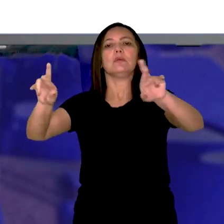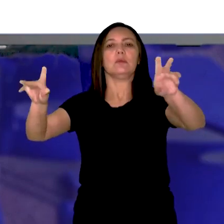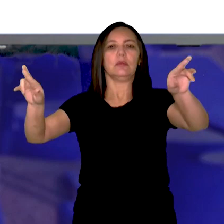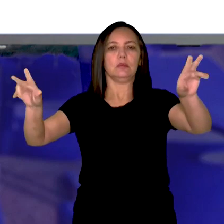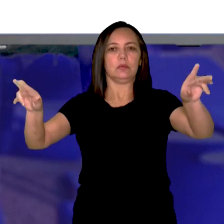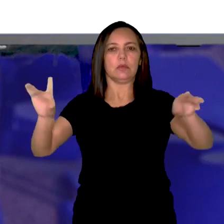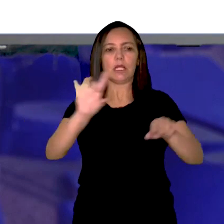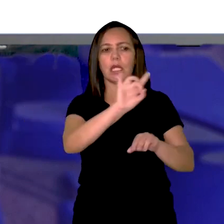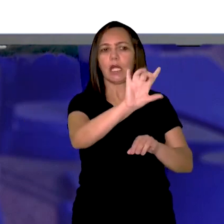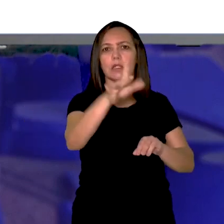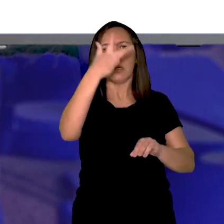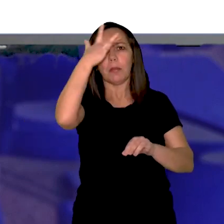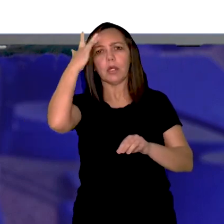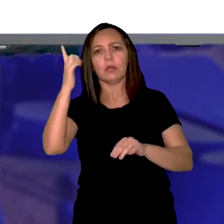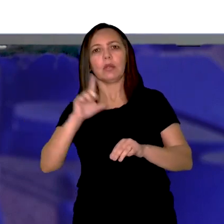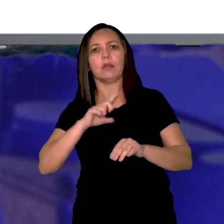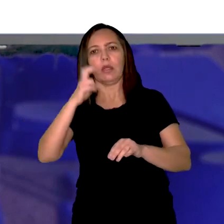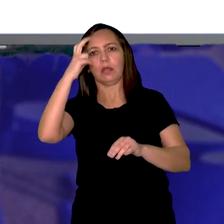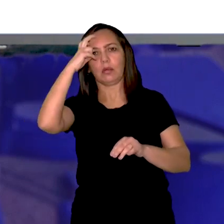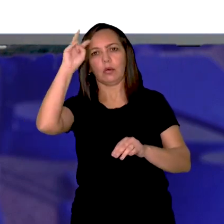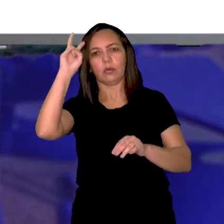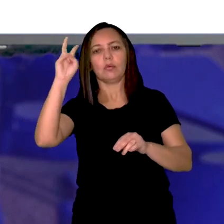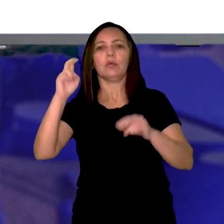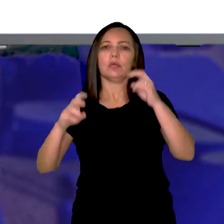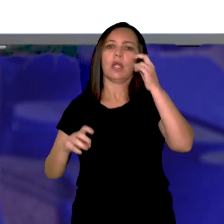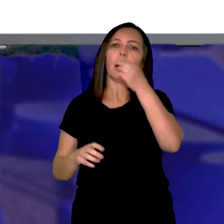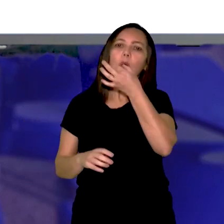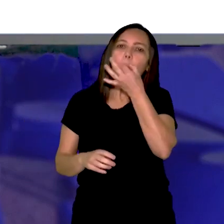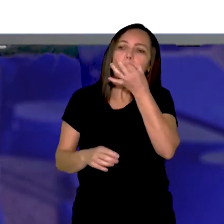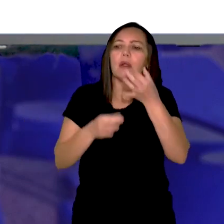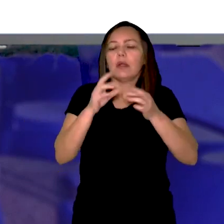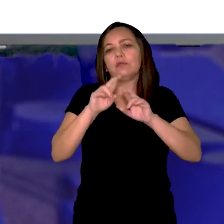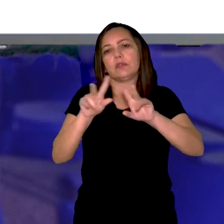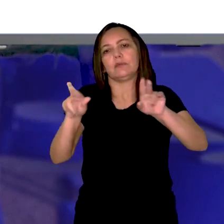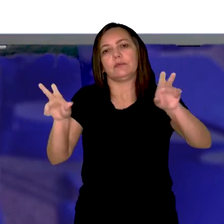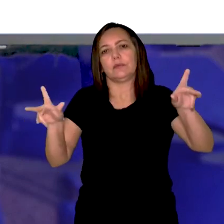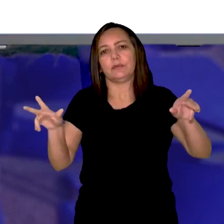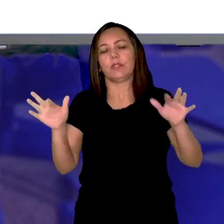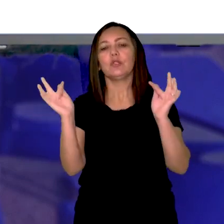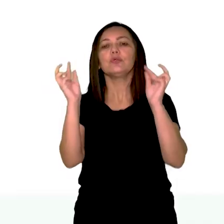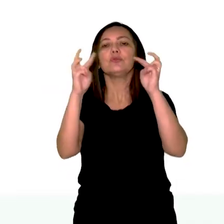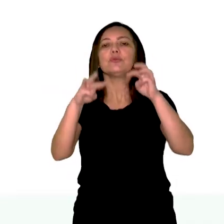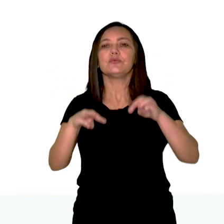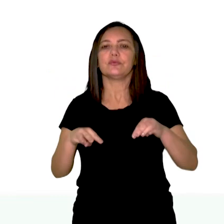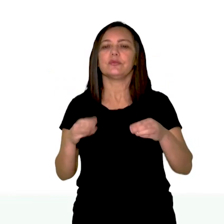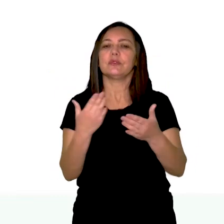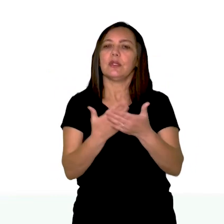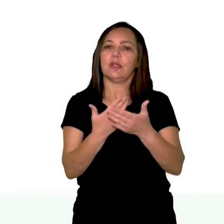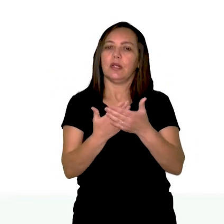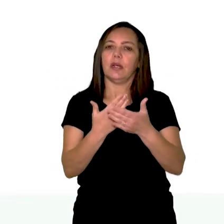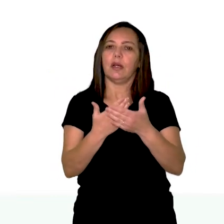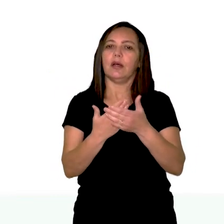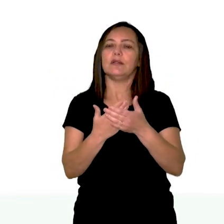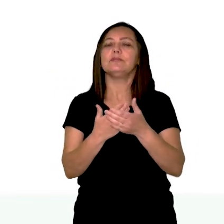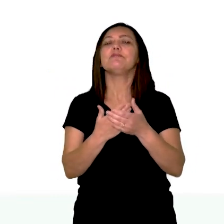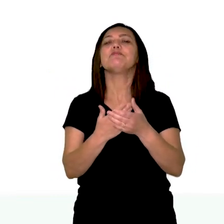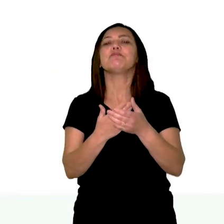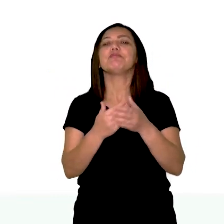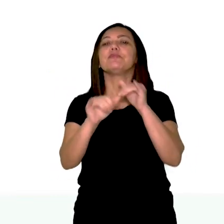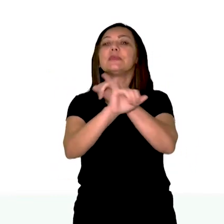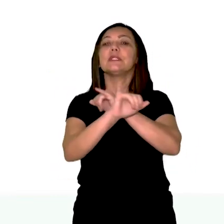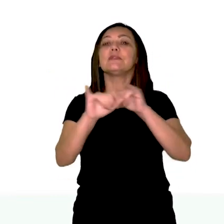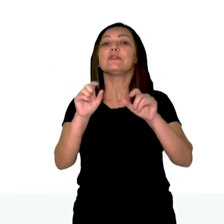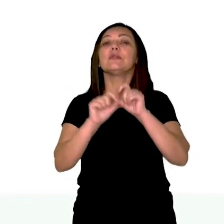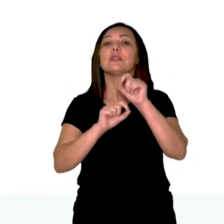sua própria cultura. E finalizando essa nossa aula, eu quero deixar aqui para